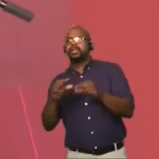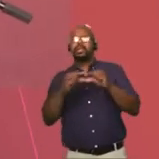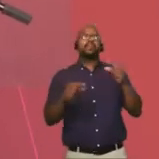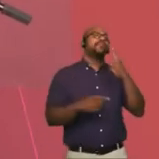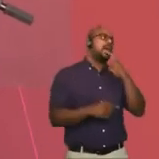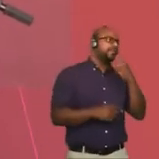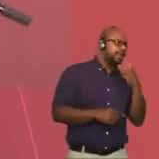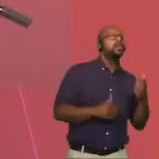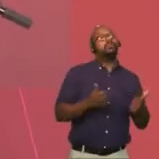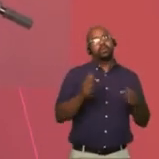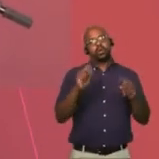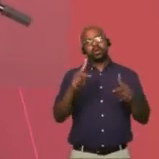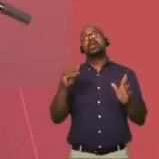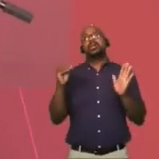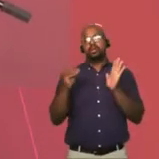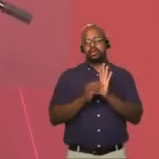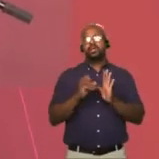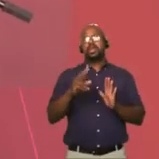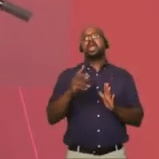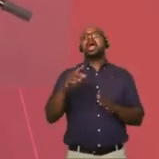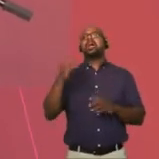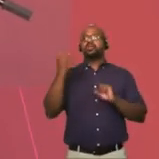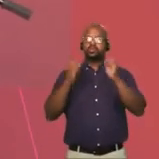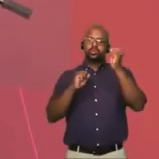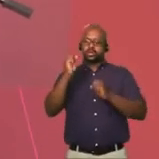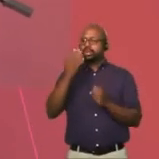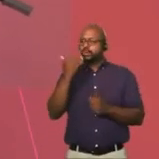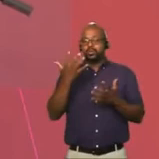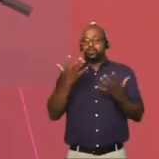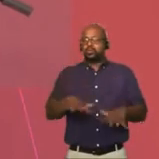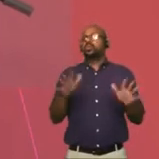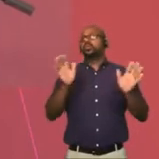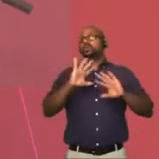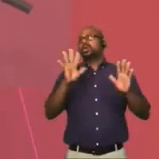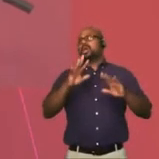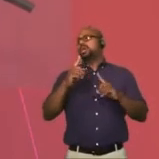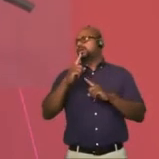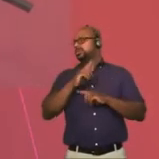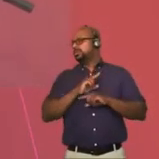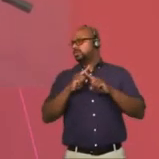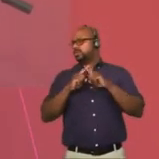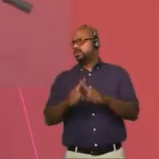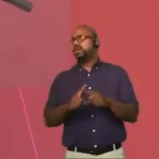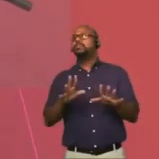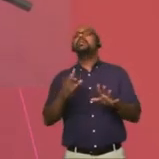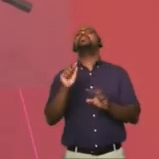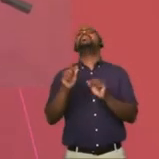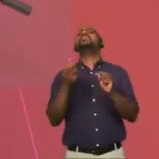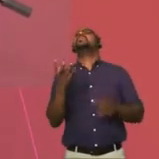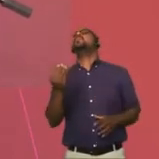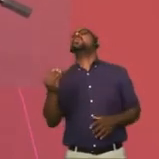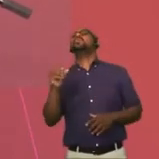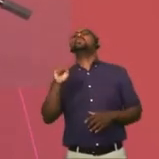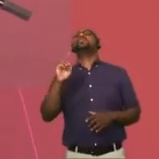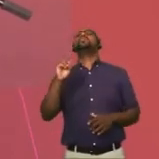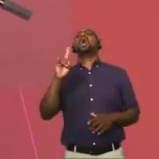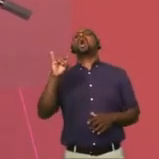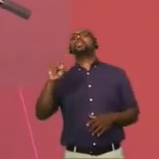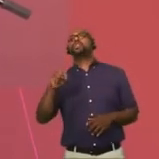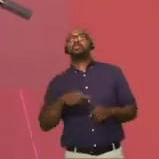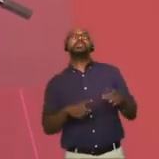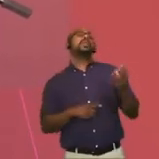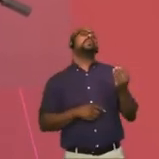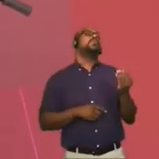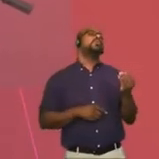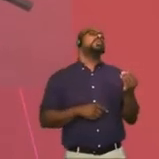tarja vermelha vamos a indústria alimentícia não quer isso nem a pau não mas vamos ver o que que tem muito muito sódio o que